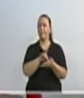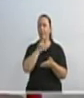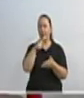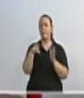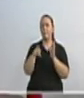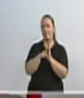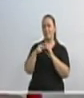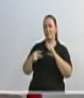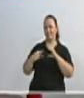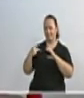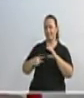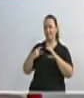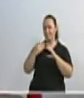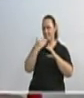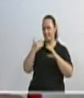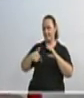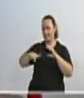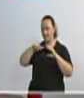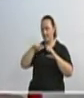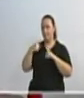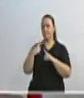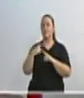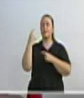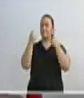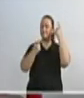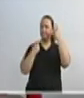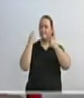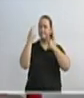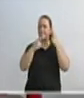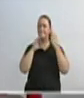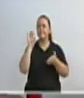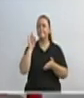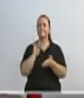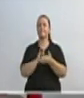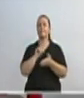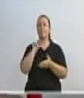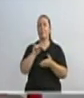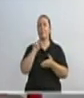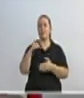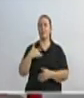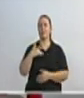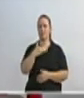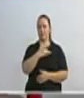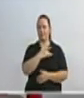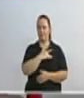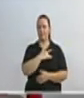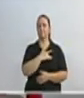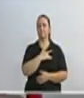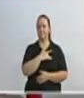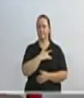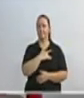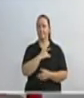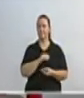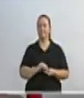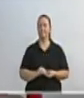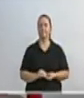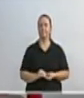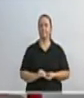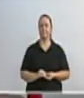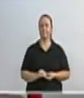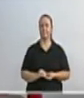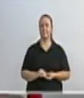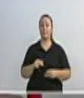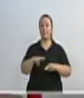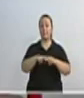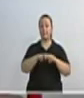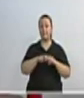Casa Legislativa, de uma preocupação exacerbada nas questões de saúde. E, por isso, né, um grau